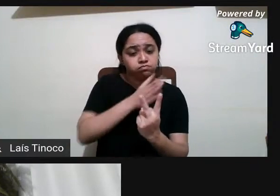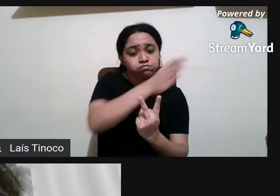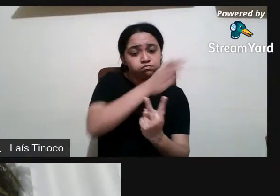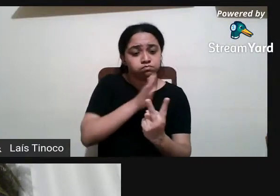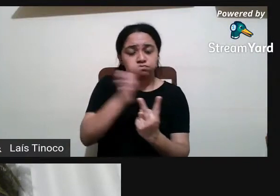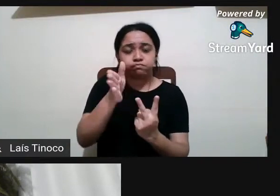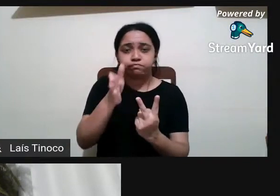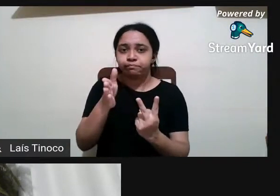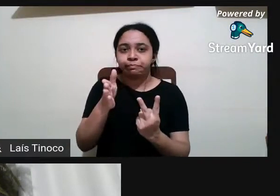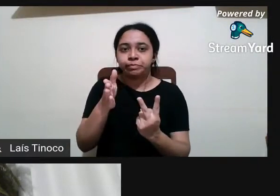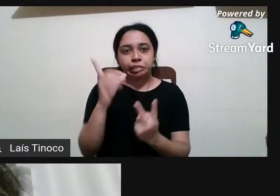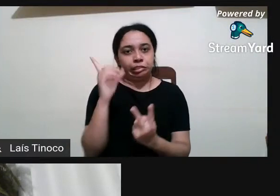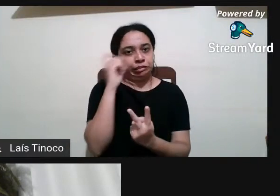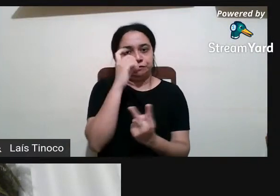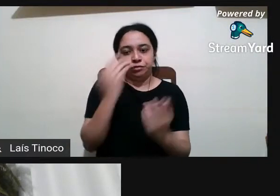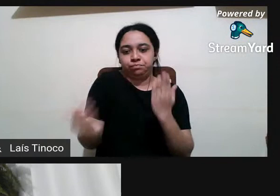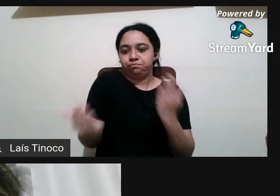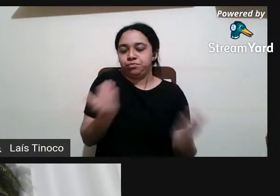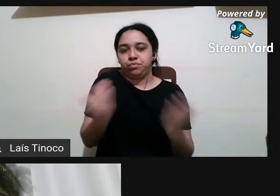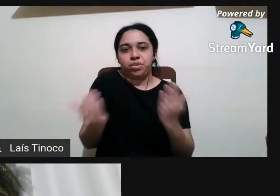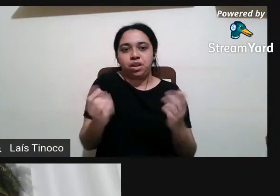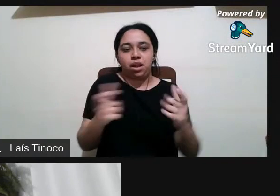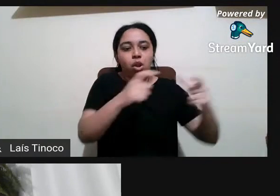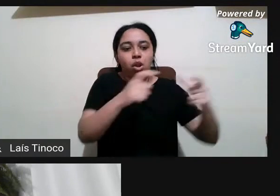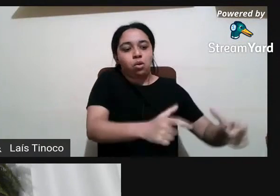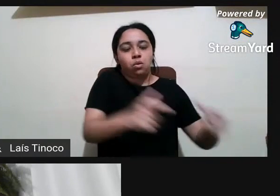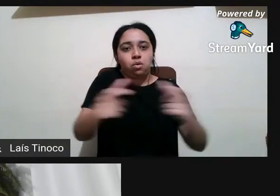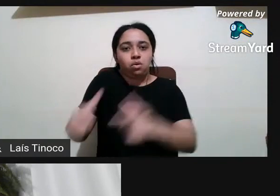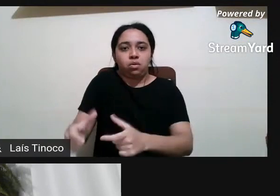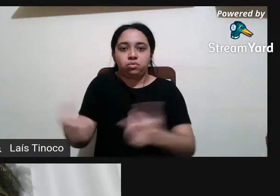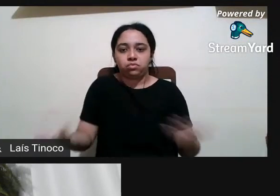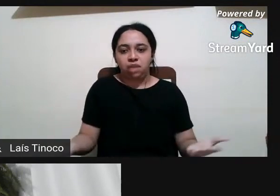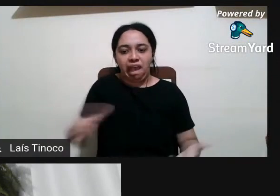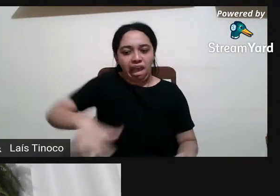como comparar espacialidade, ou seja, nós não tínhamos diferentes